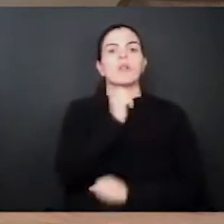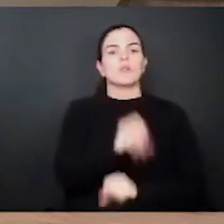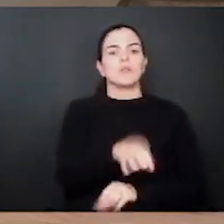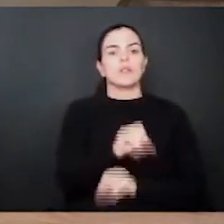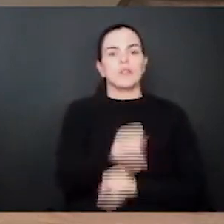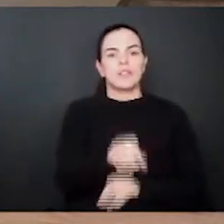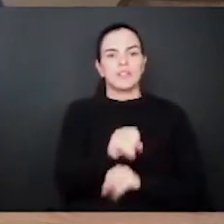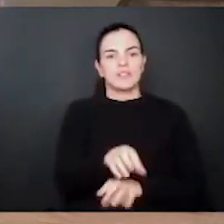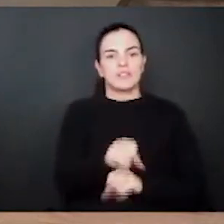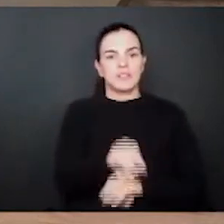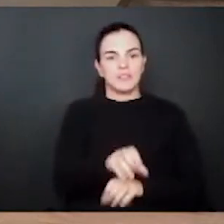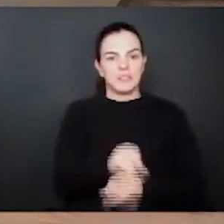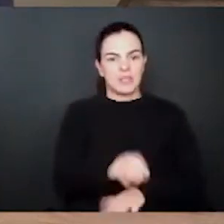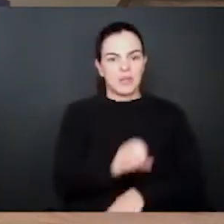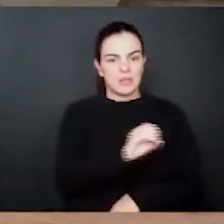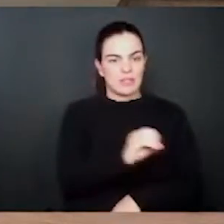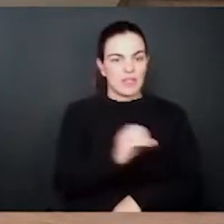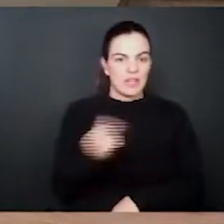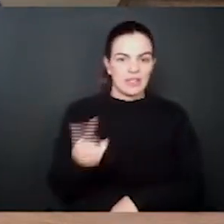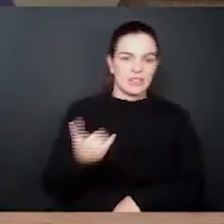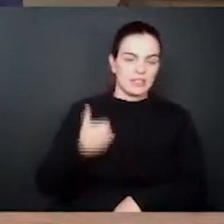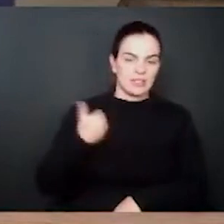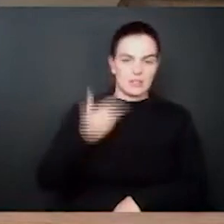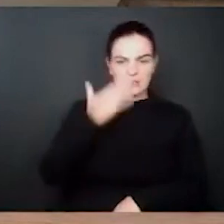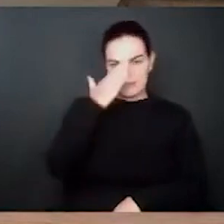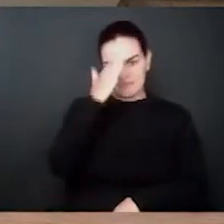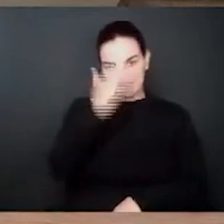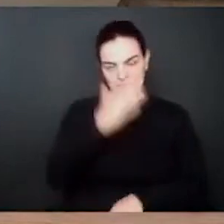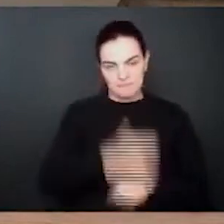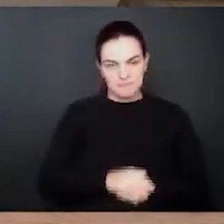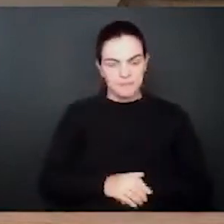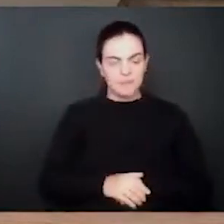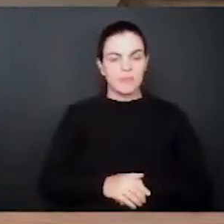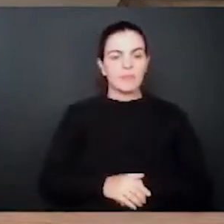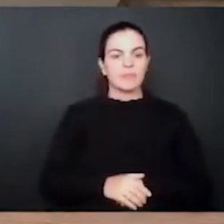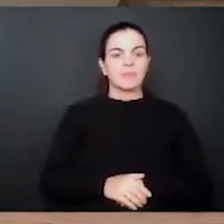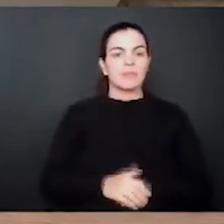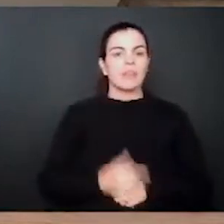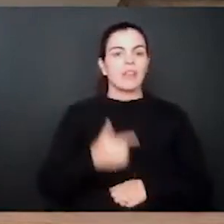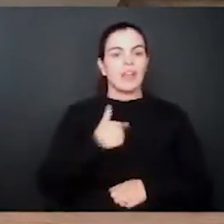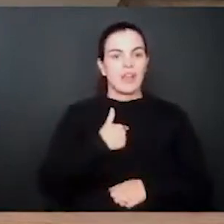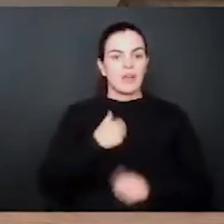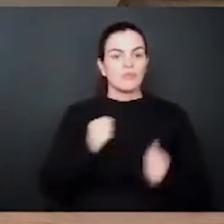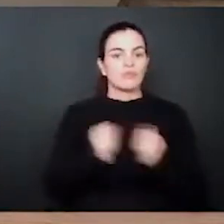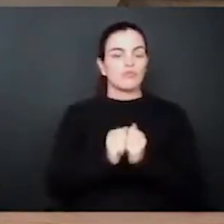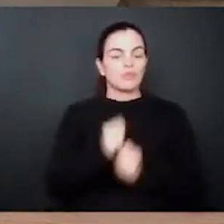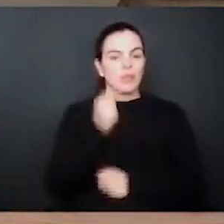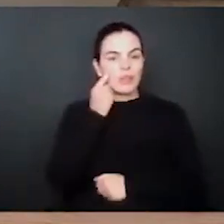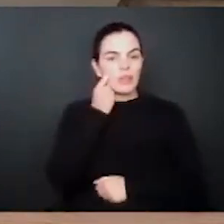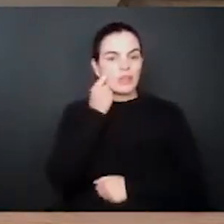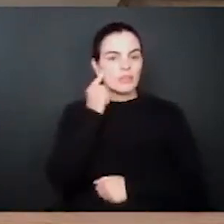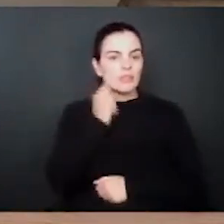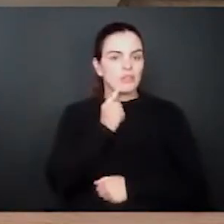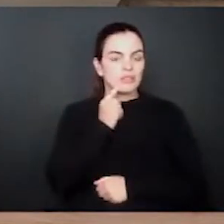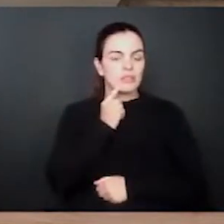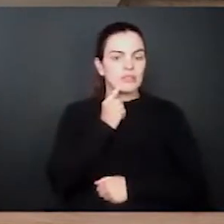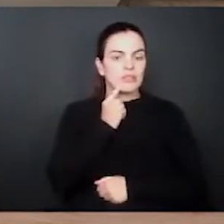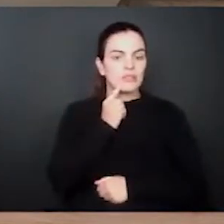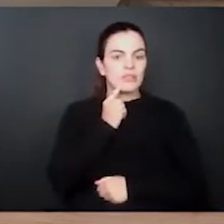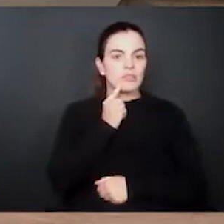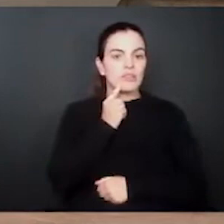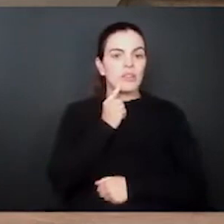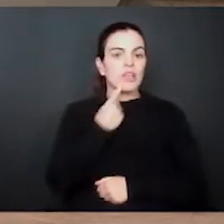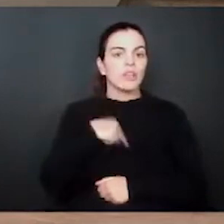na primeira infância. Por isso, junto com o vereador Ezequias, o Bloco do Republicanos e PMB, vota